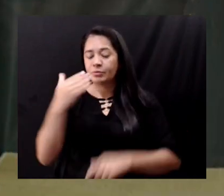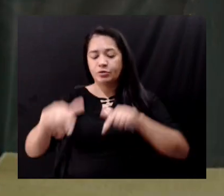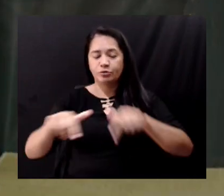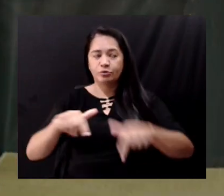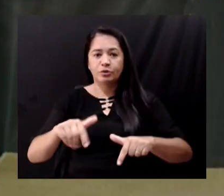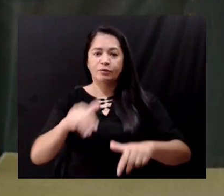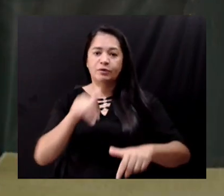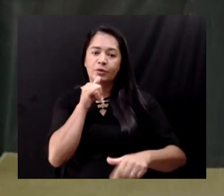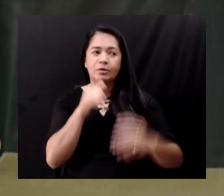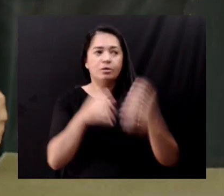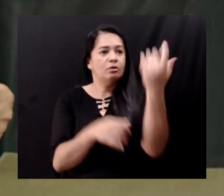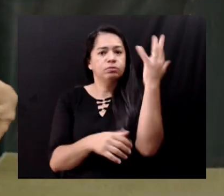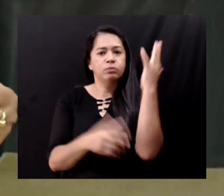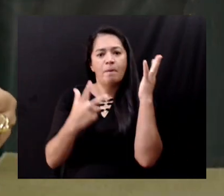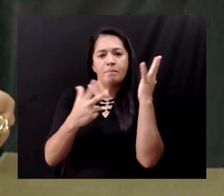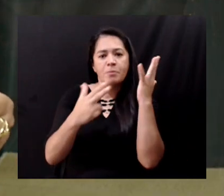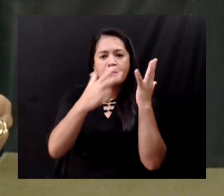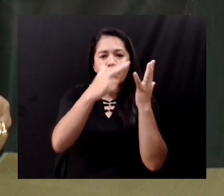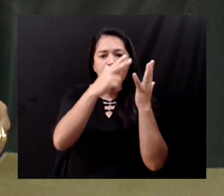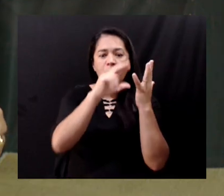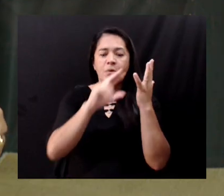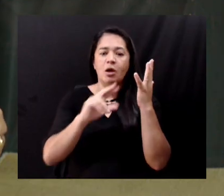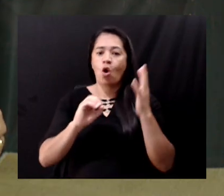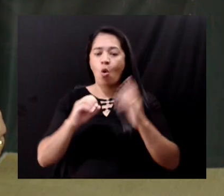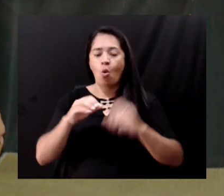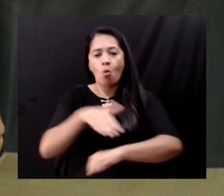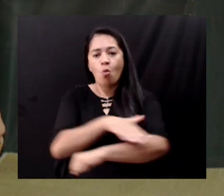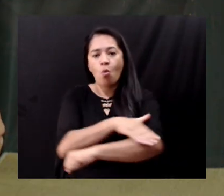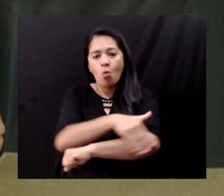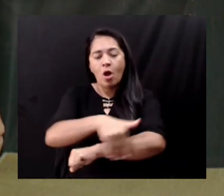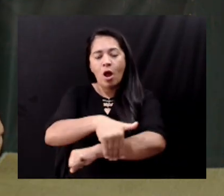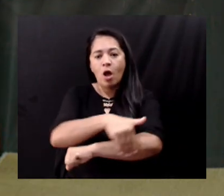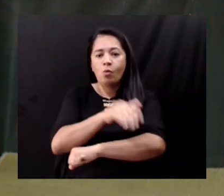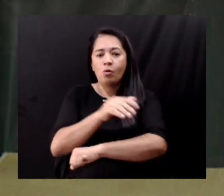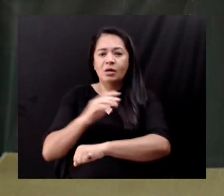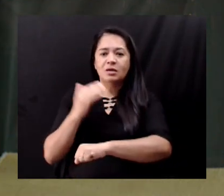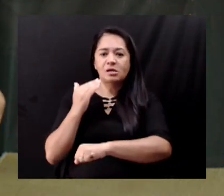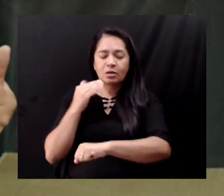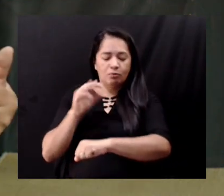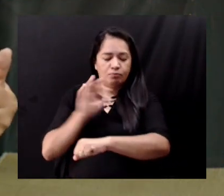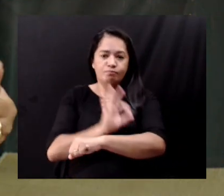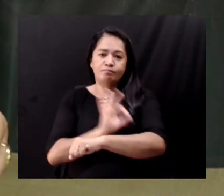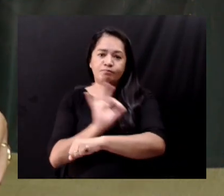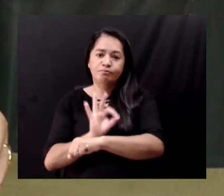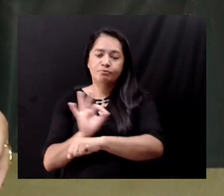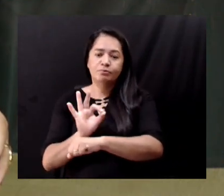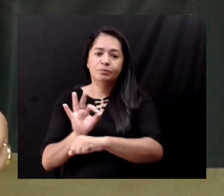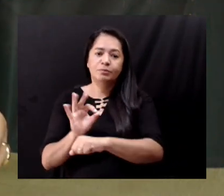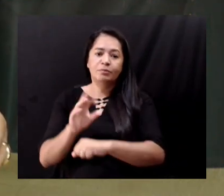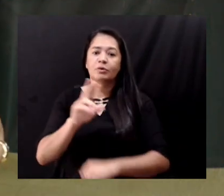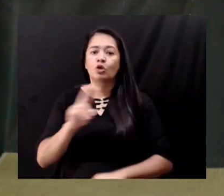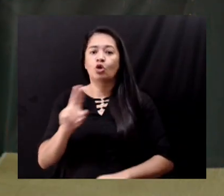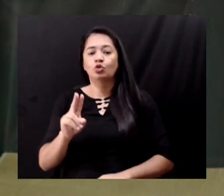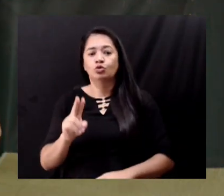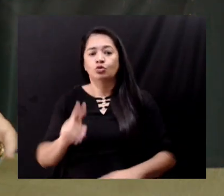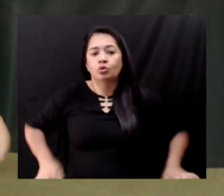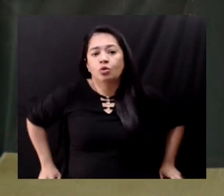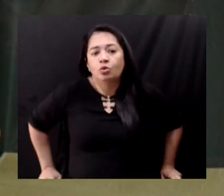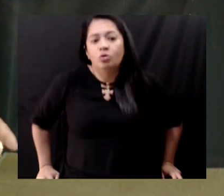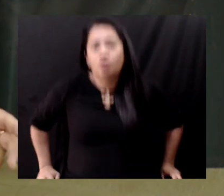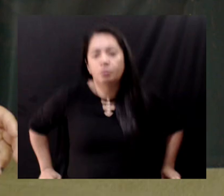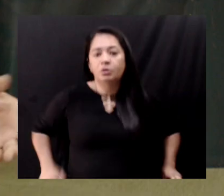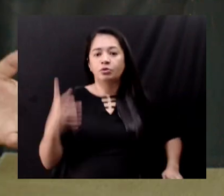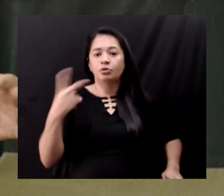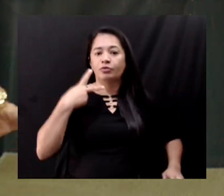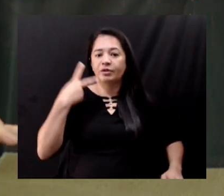uma operação tapa-buraco. Ele informa primeiro o nome do parlamentar para acompanhar a demanda, depois ele vai inserir os dados, né, como